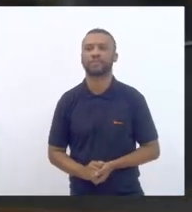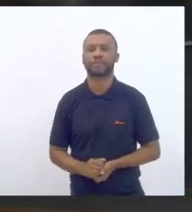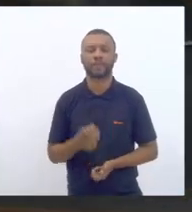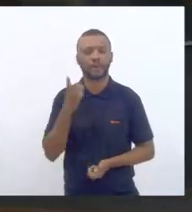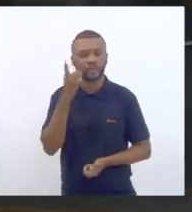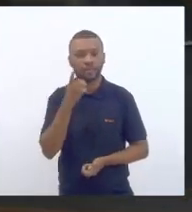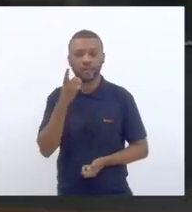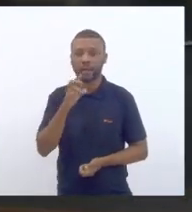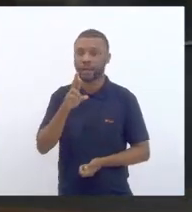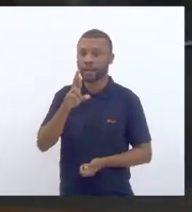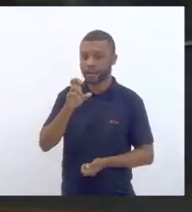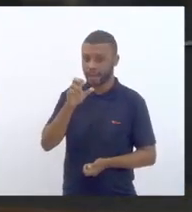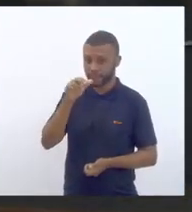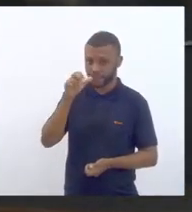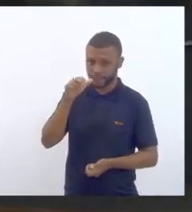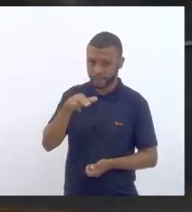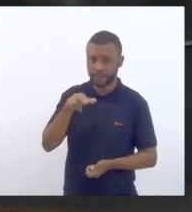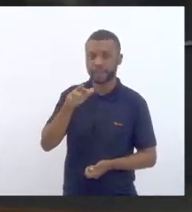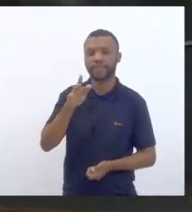Deputado Renan Ferreirinha.